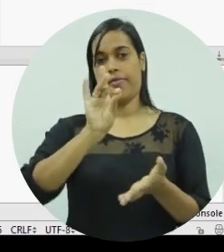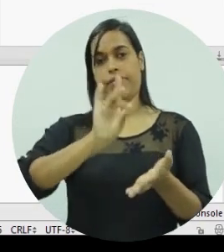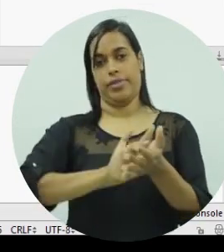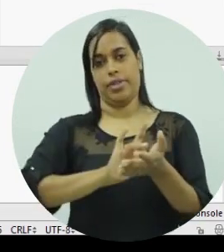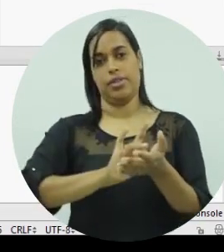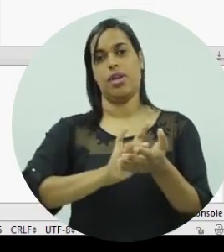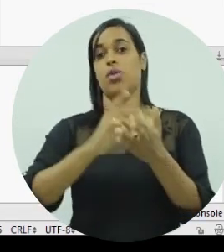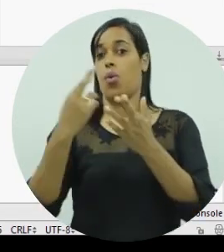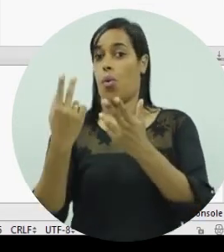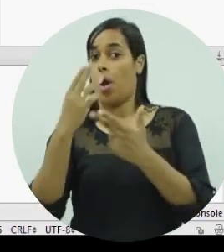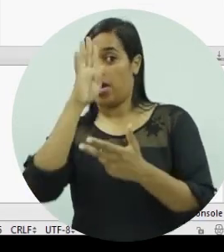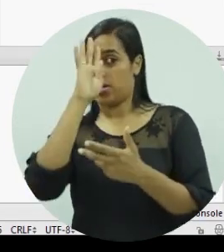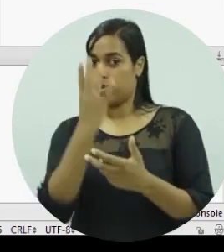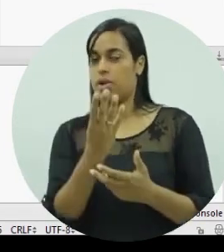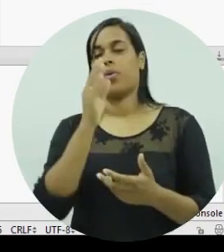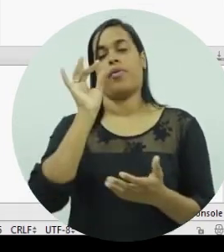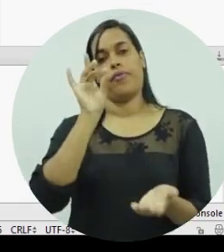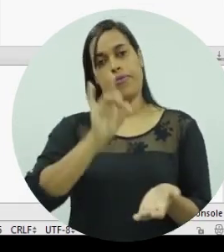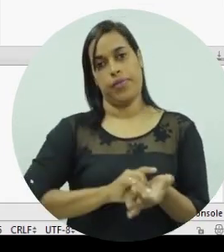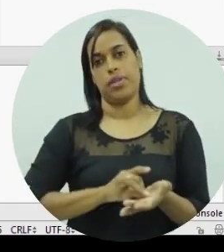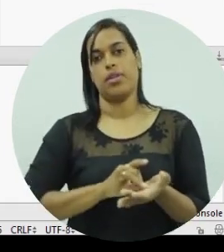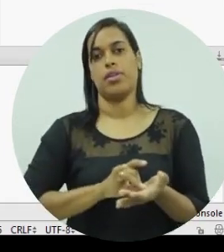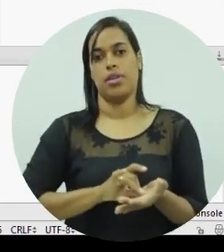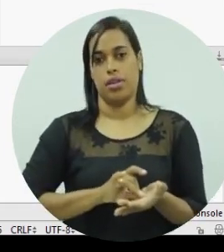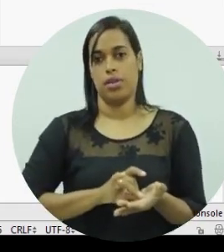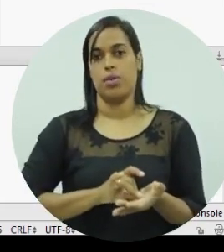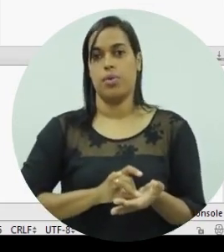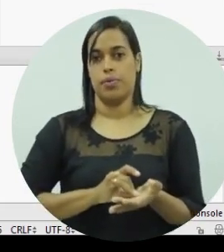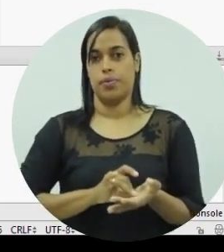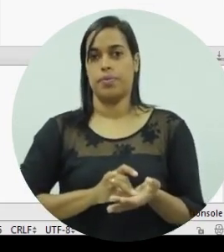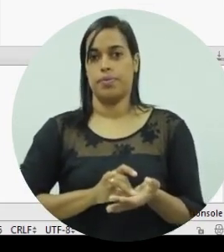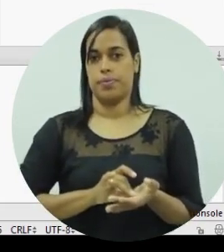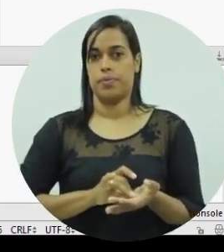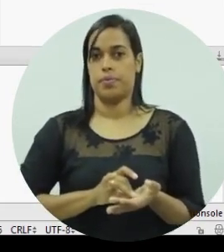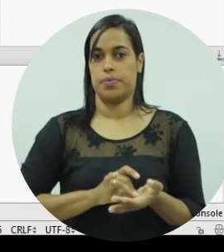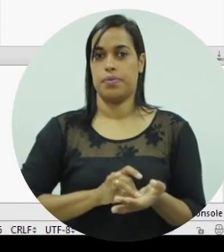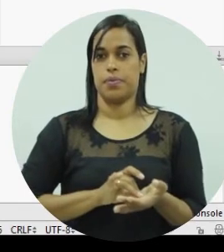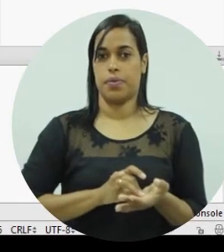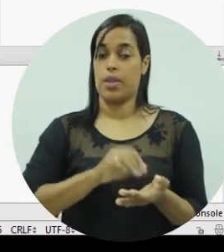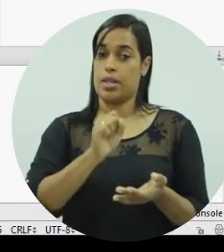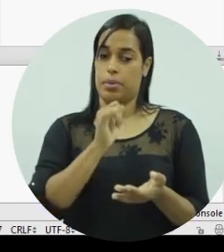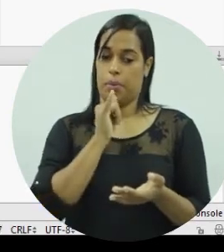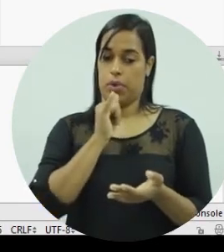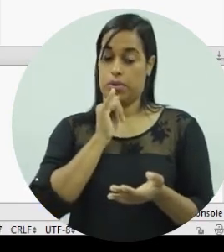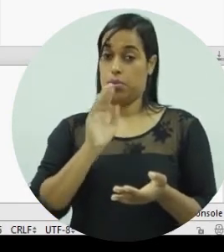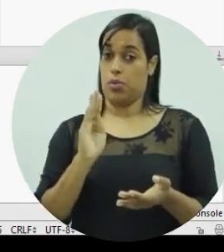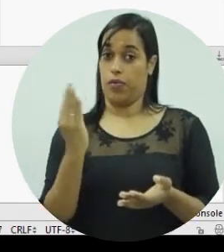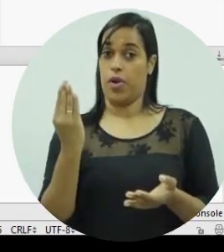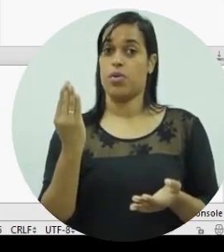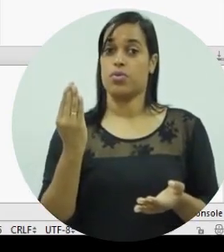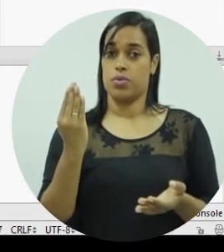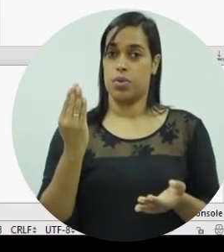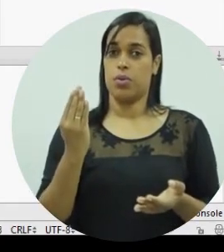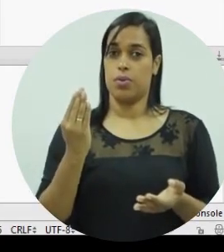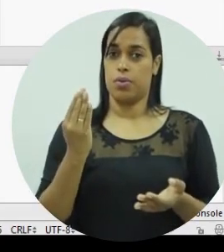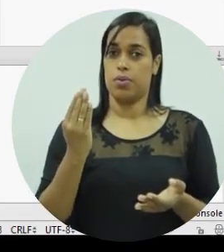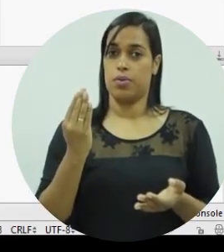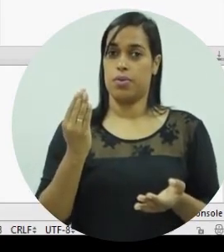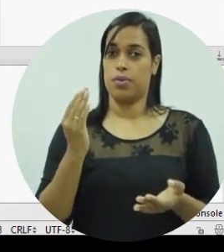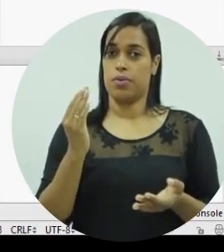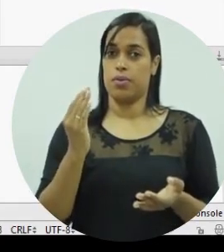B é verdadeiro, então é verdadeiro. No caso da gente ter um falso,